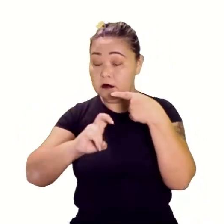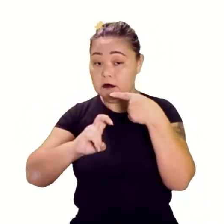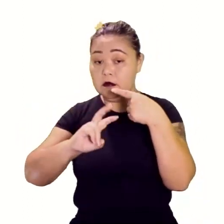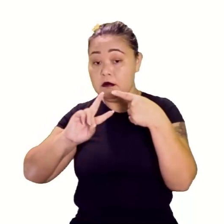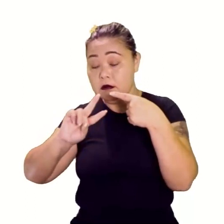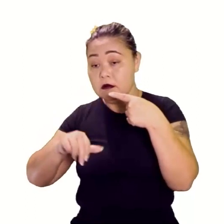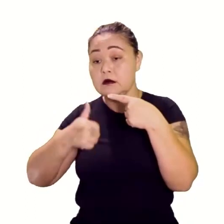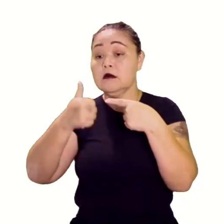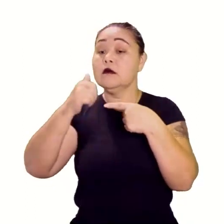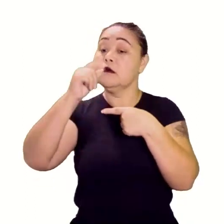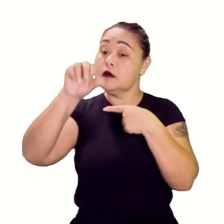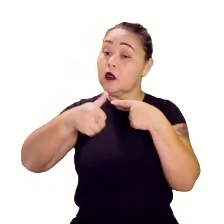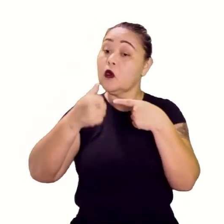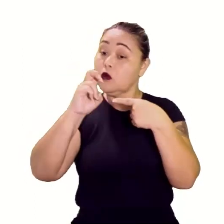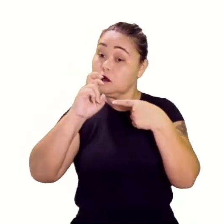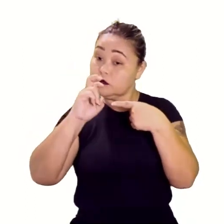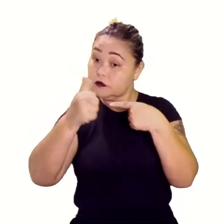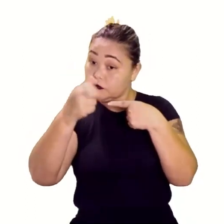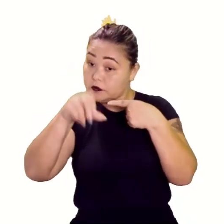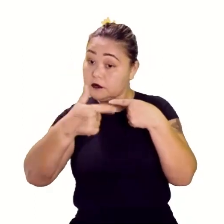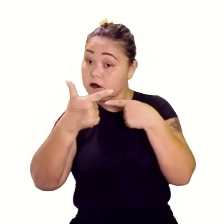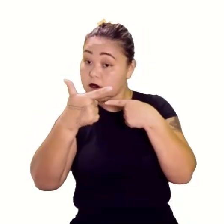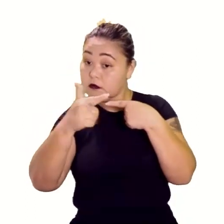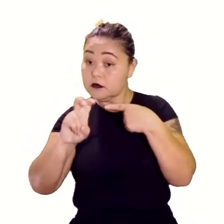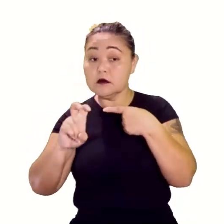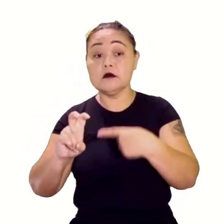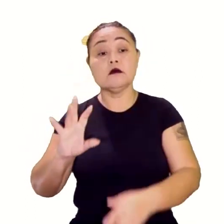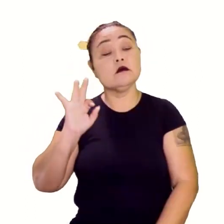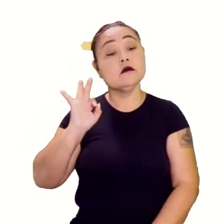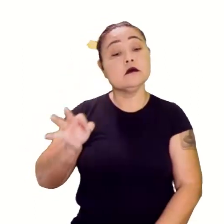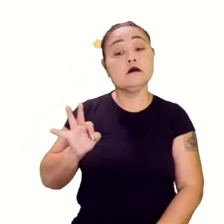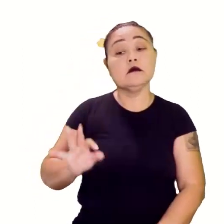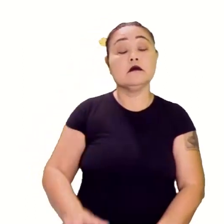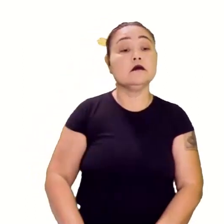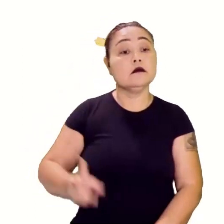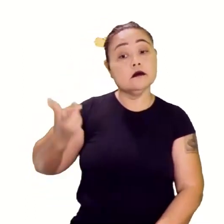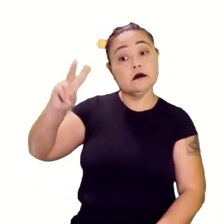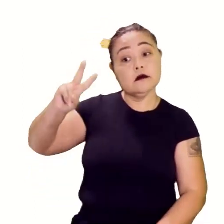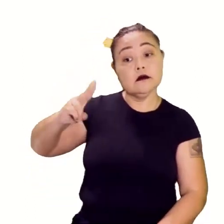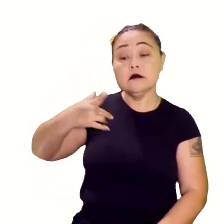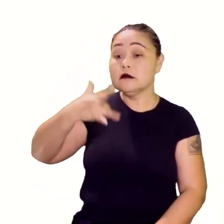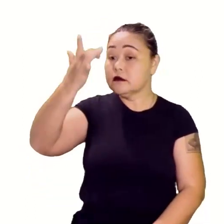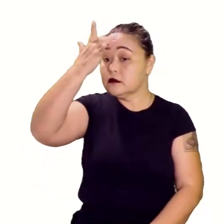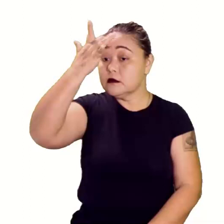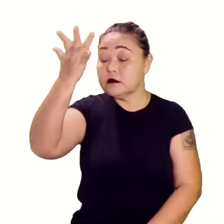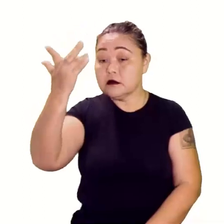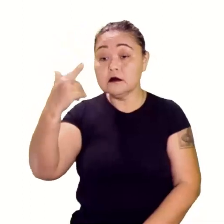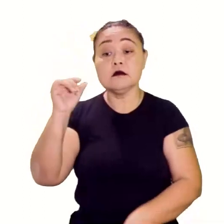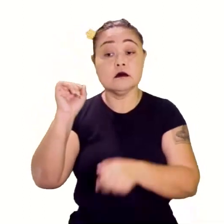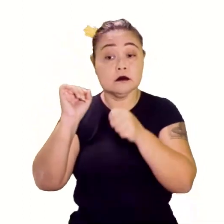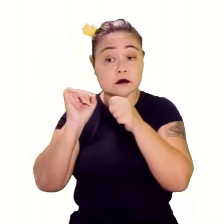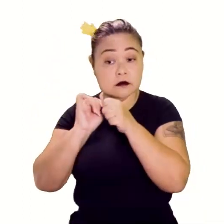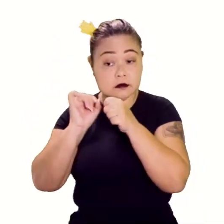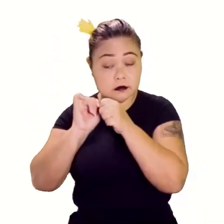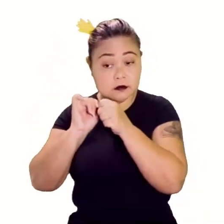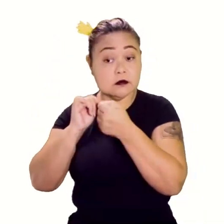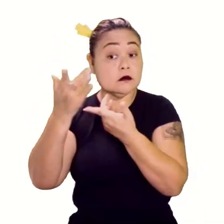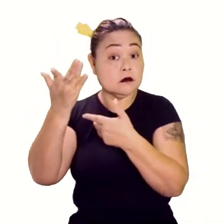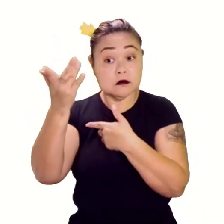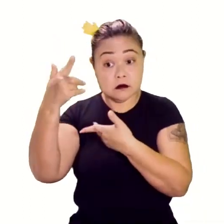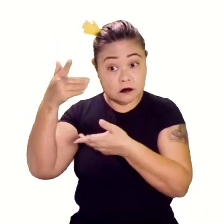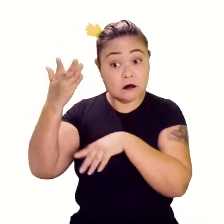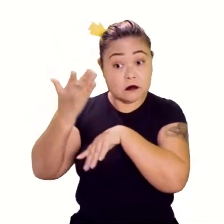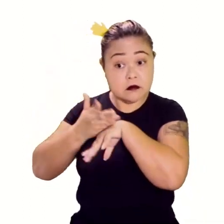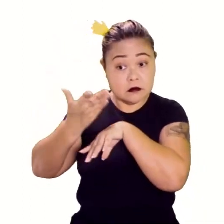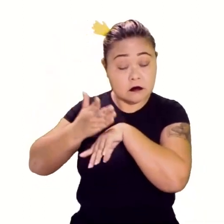e aqui 1 sobre 25. Certo? Certo. Olha aí, né? Que fácil. A gente fez um de modelo, mas se vocês quiserem